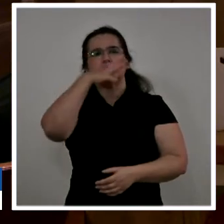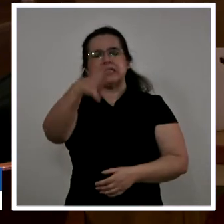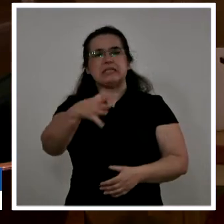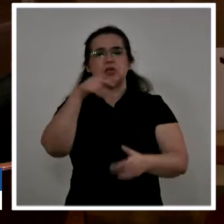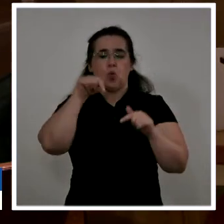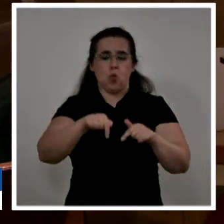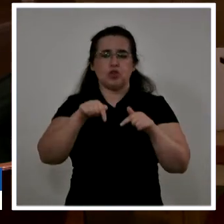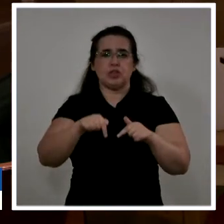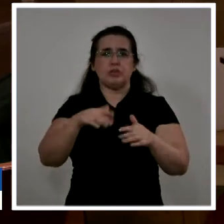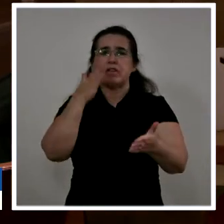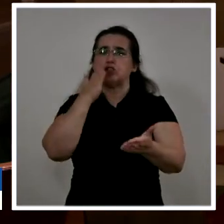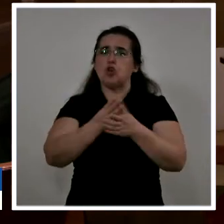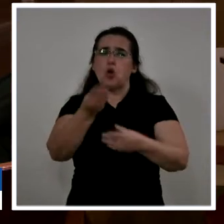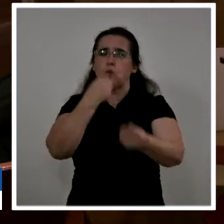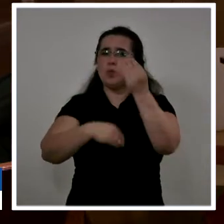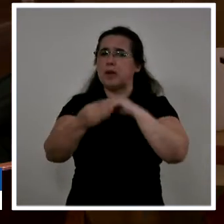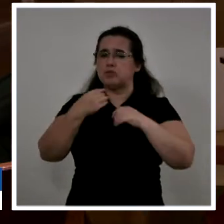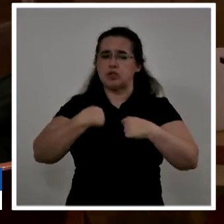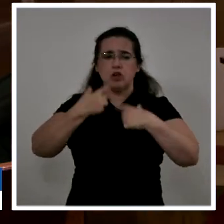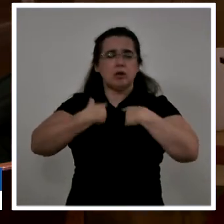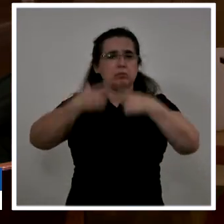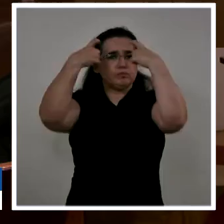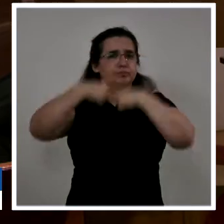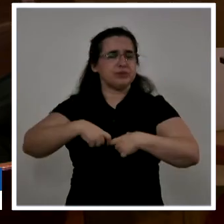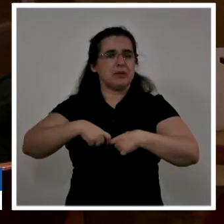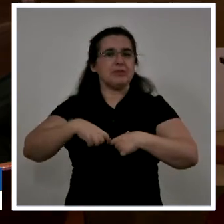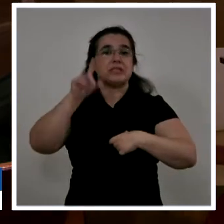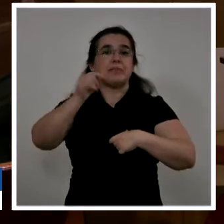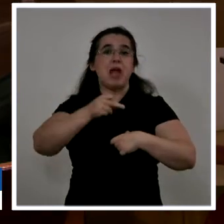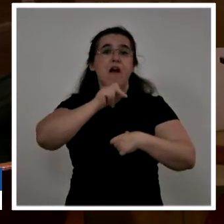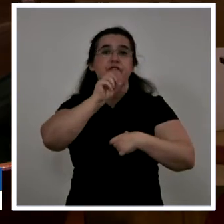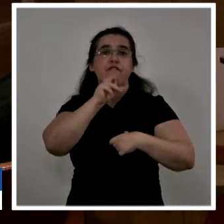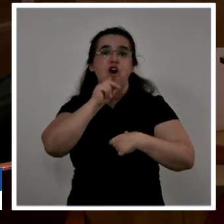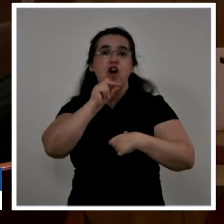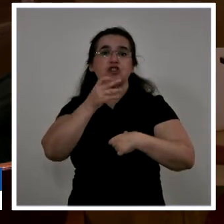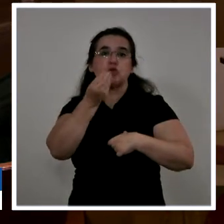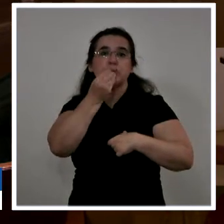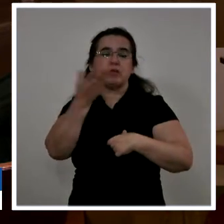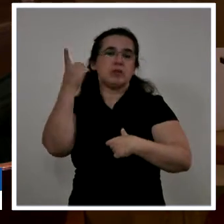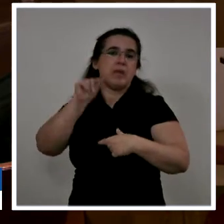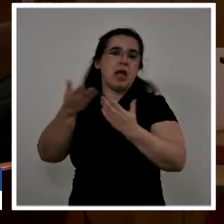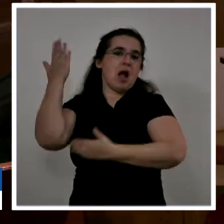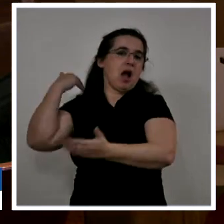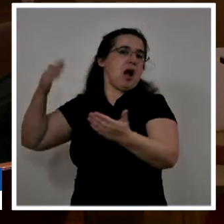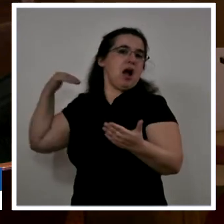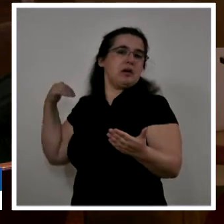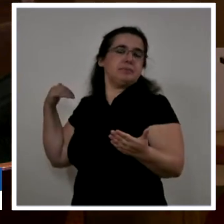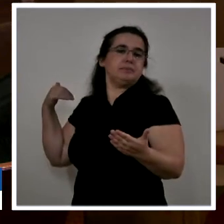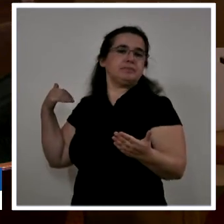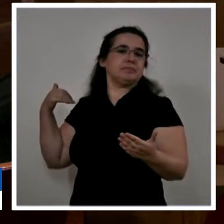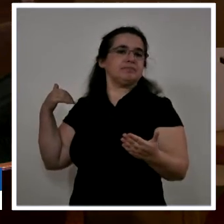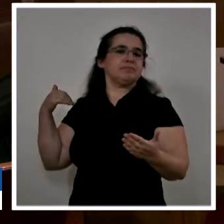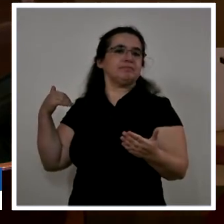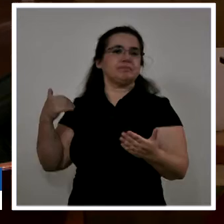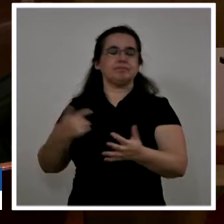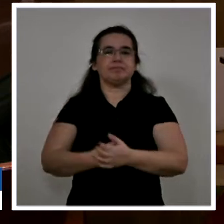que não somos somente aquilo que nós comemos, mas somos também aquilo que os nossos avós comeram. You are what your grandparents did and lived and experienced. Somos